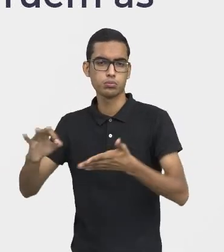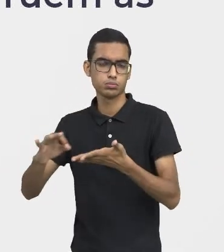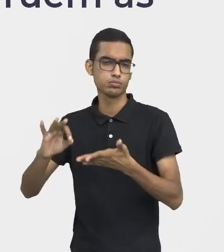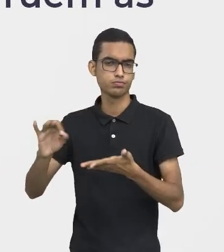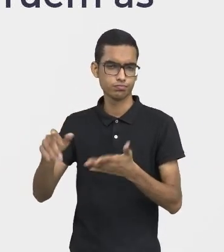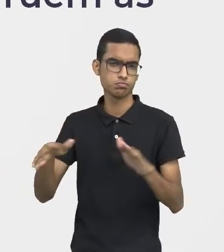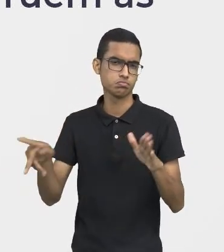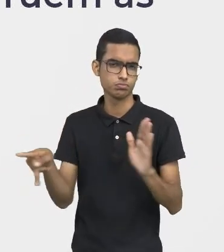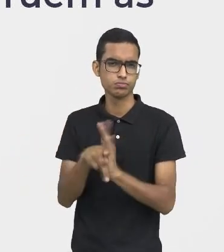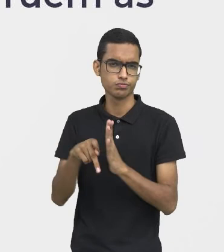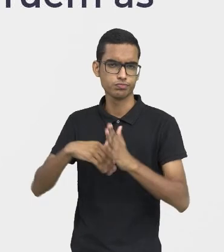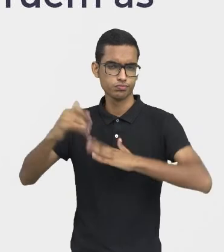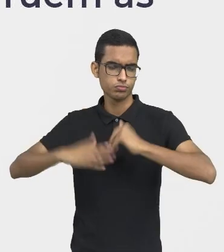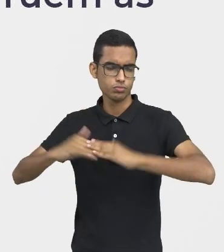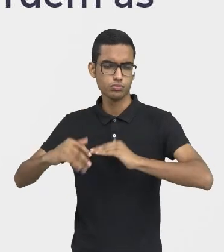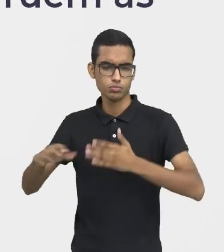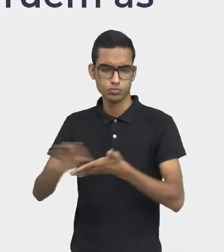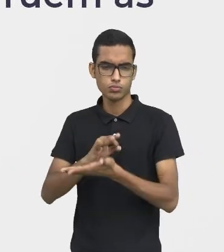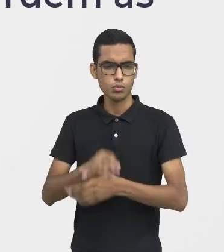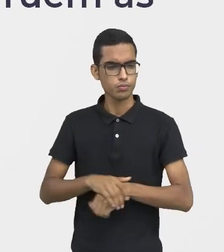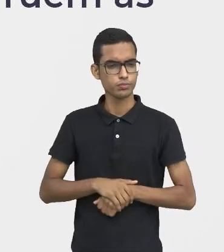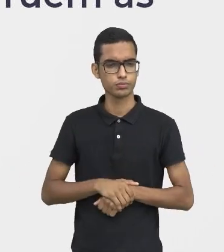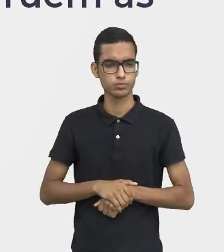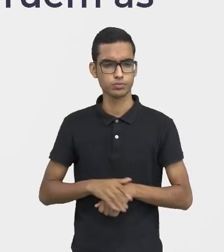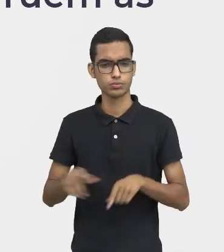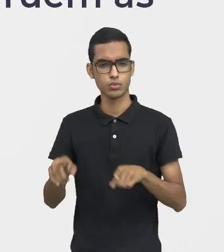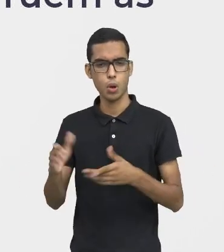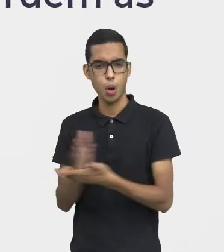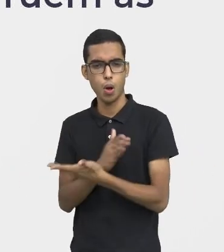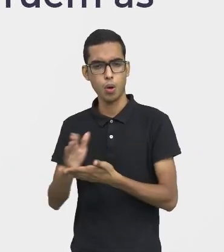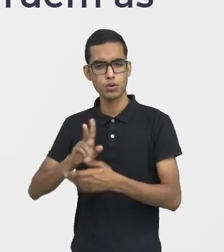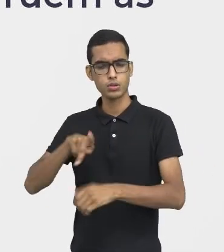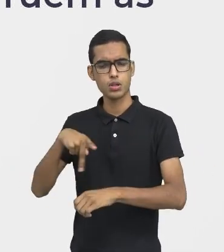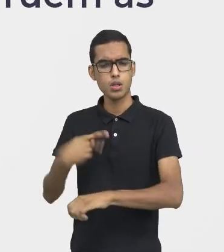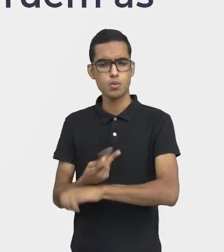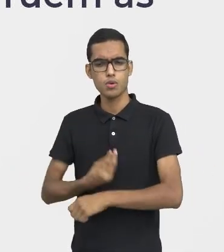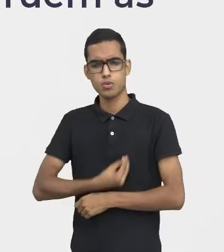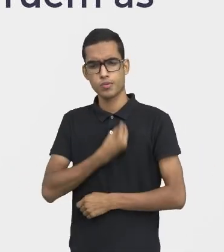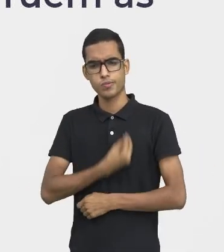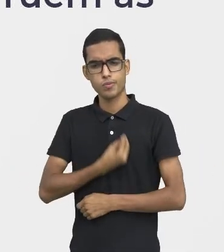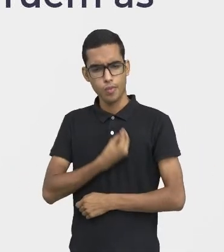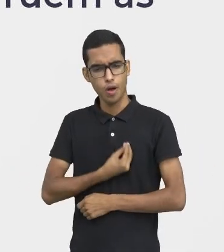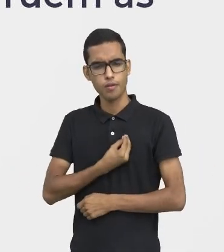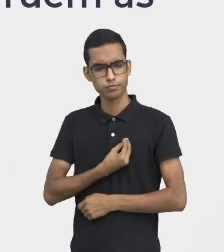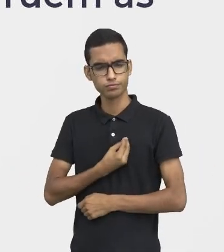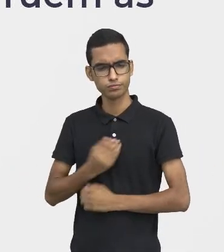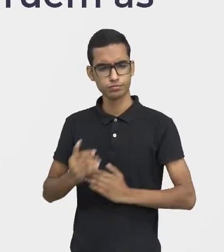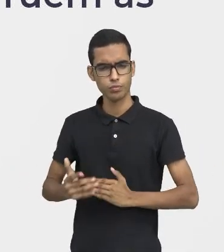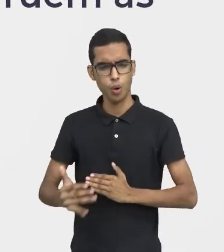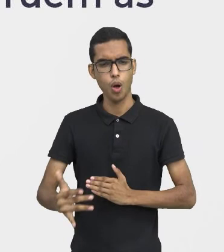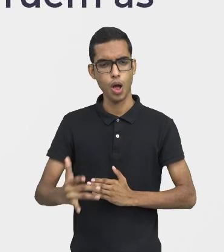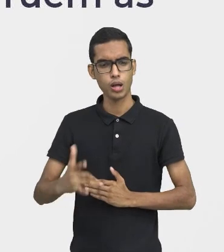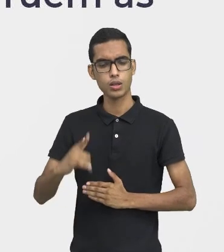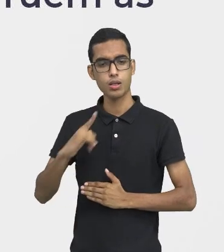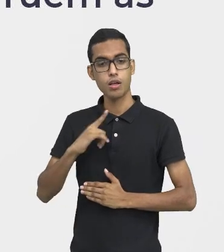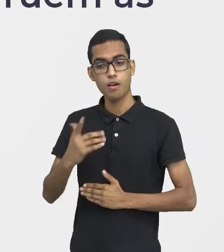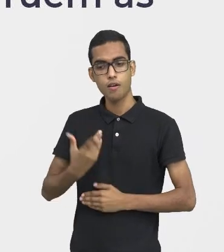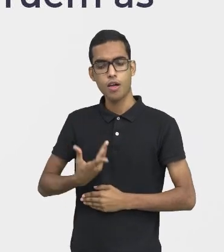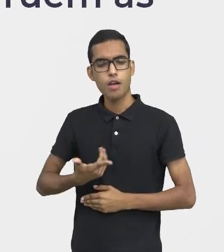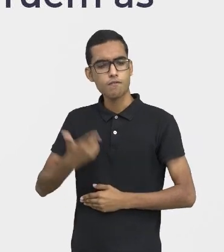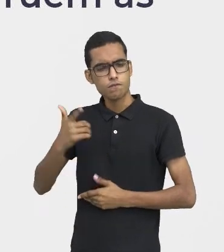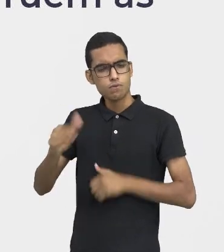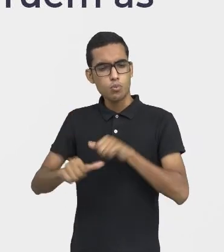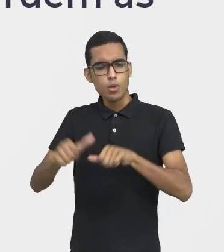ofício. Alguns, depois de uma vida laboriosa, se tornam pequenos proprietários na cidade e